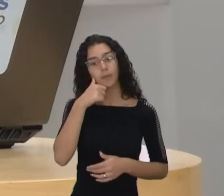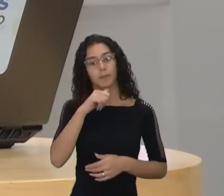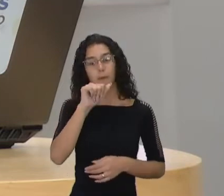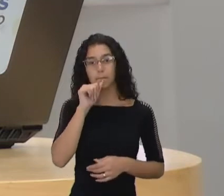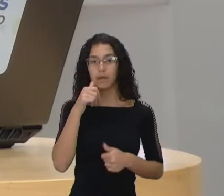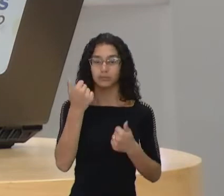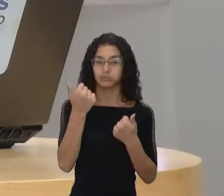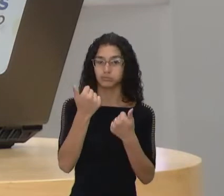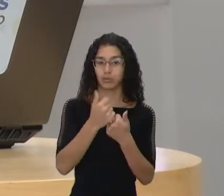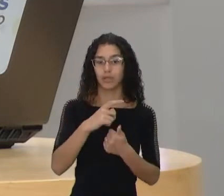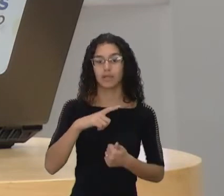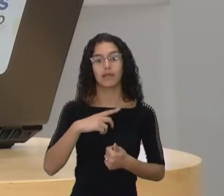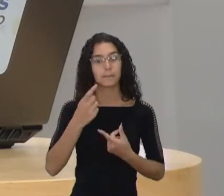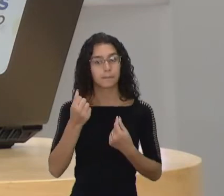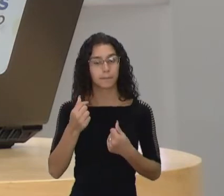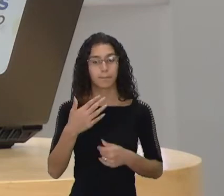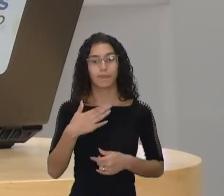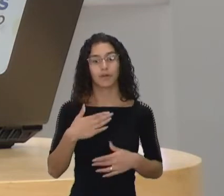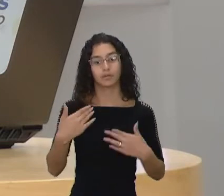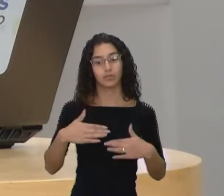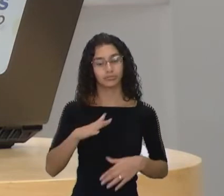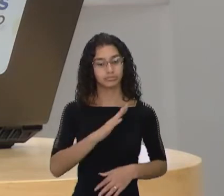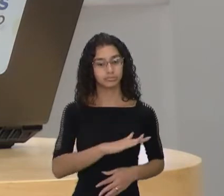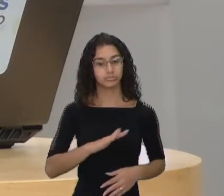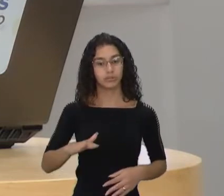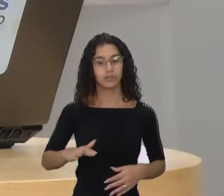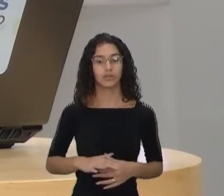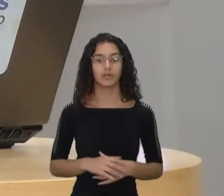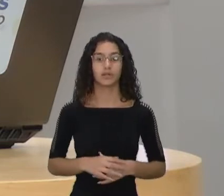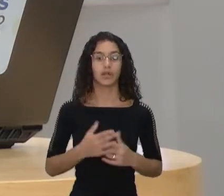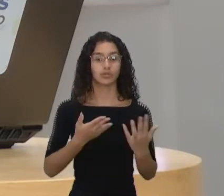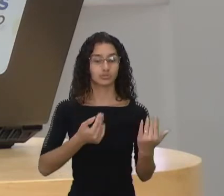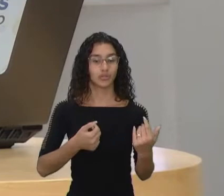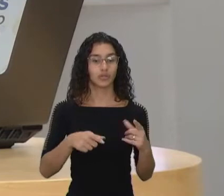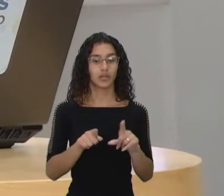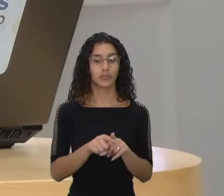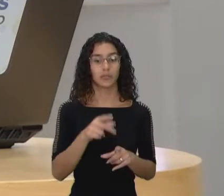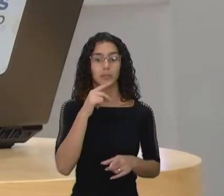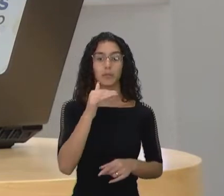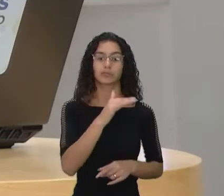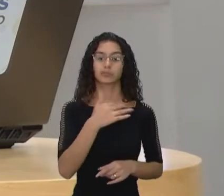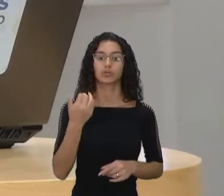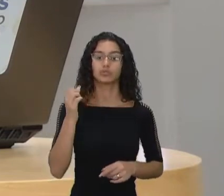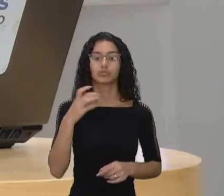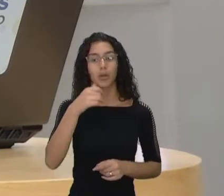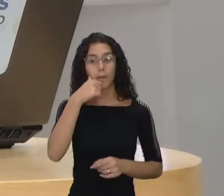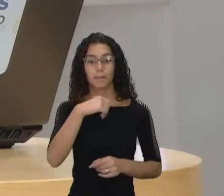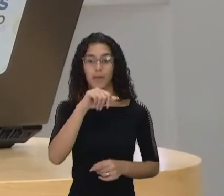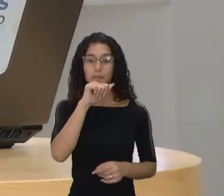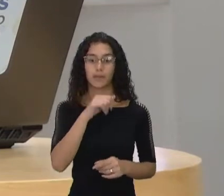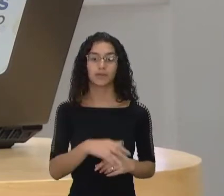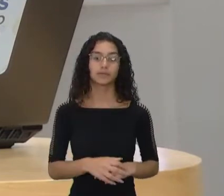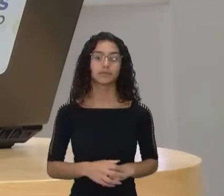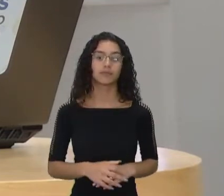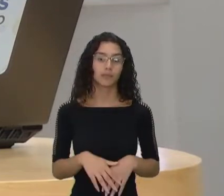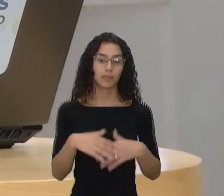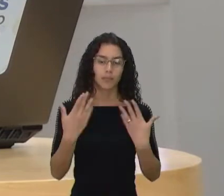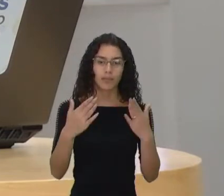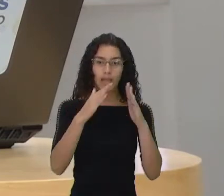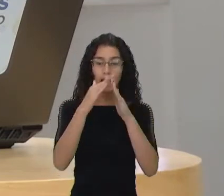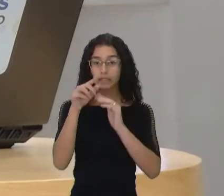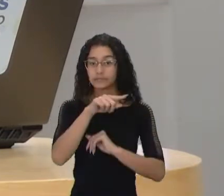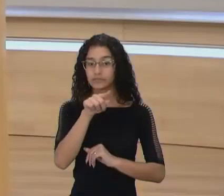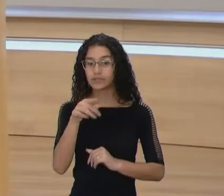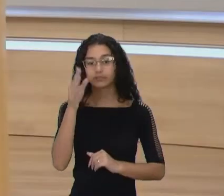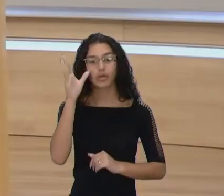assumiu aí essas despesas. Quando eu estava bem jovem, meu pai faleceu, então só minha mãe assumiu essas despesas. E aí na casa de